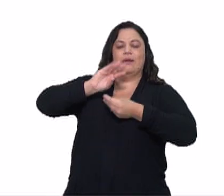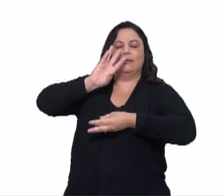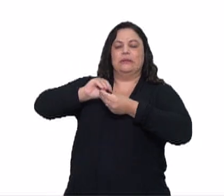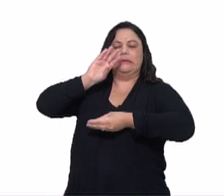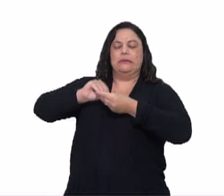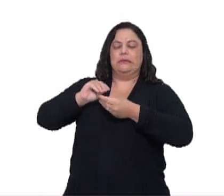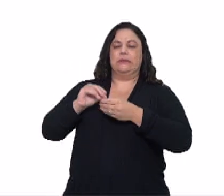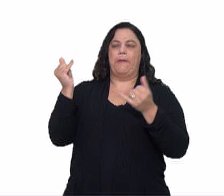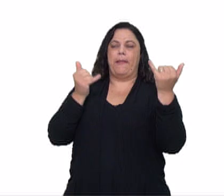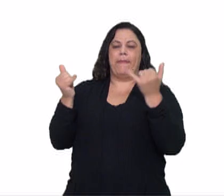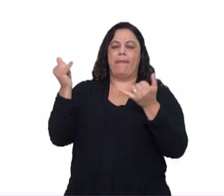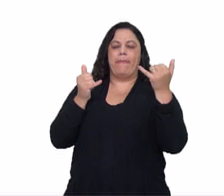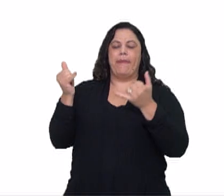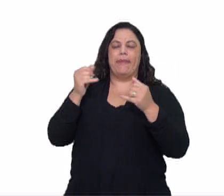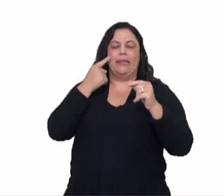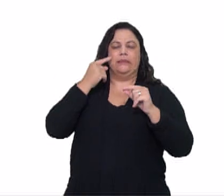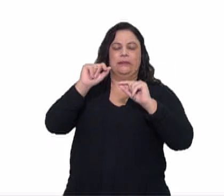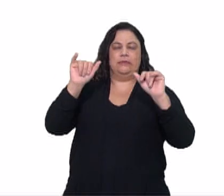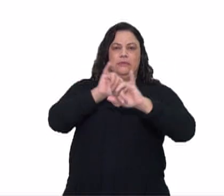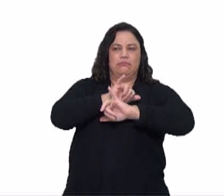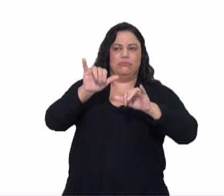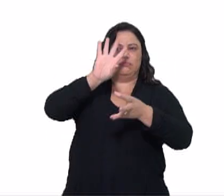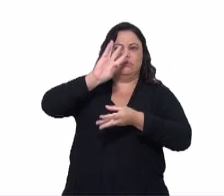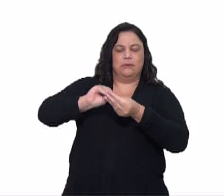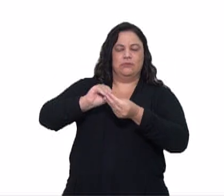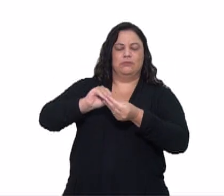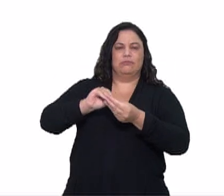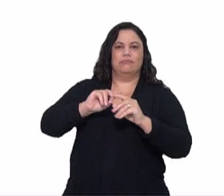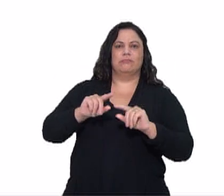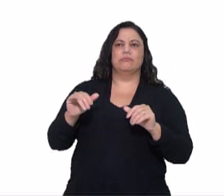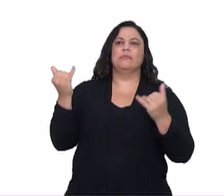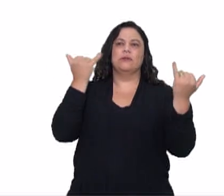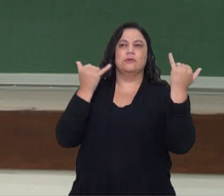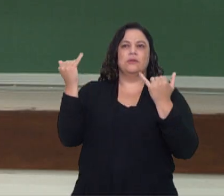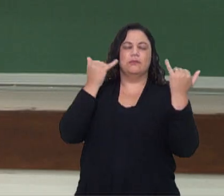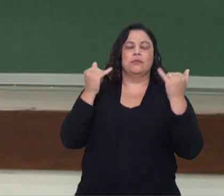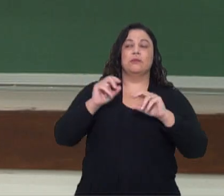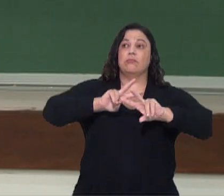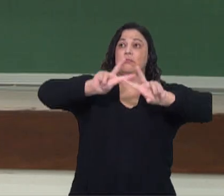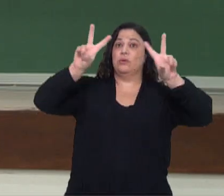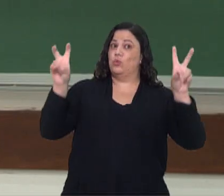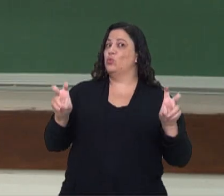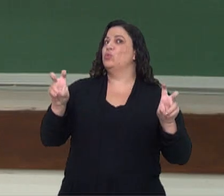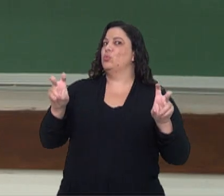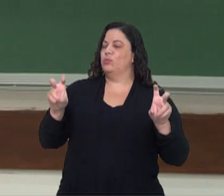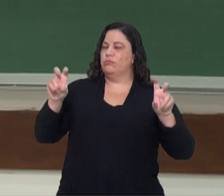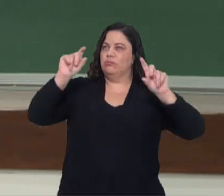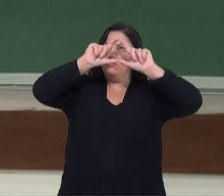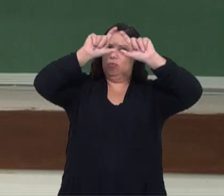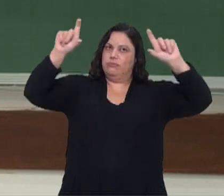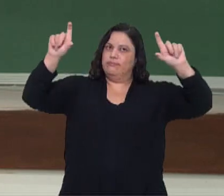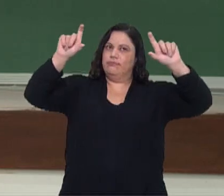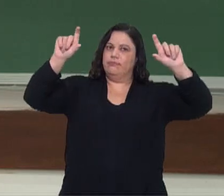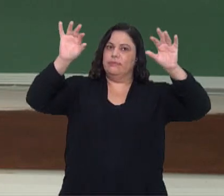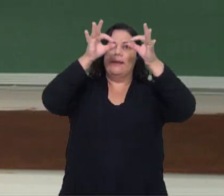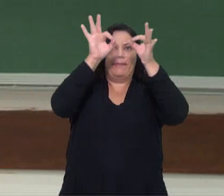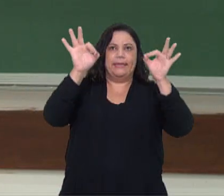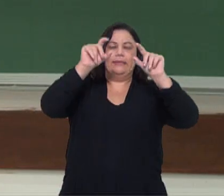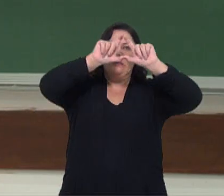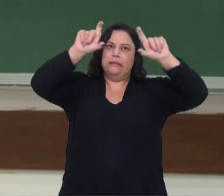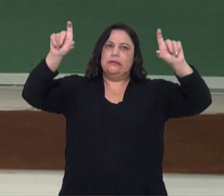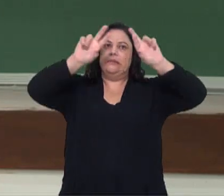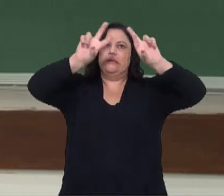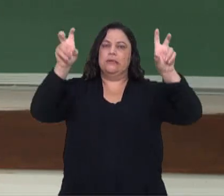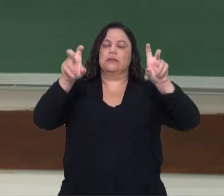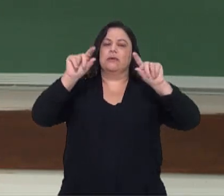as informações relacionadas ao fato noticiado. Então, no título, é uma coisa bem simples para dar interesse.